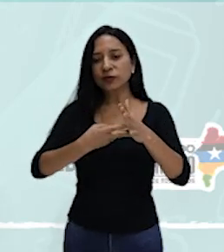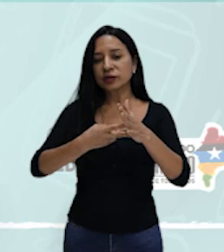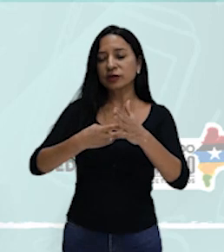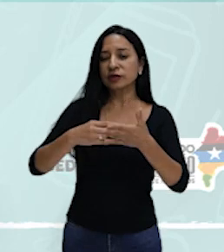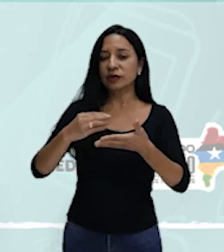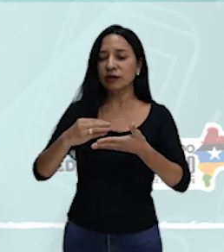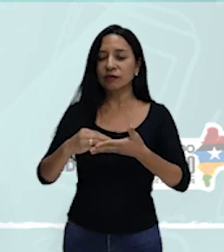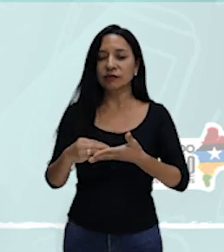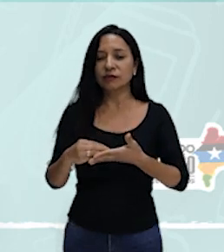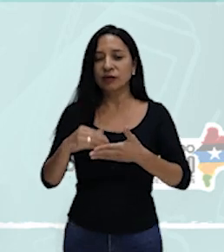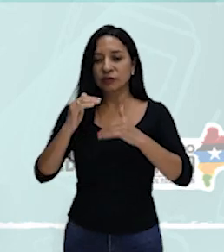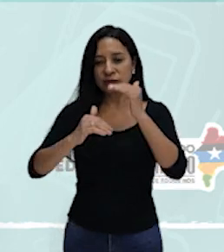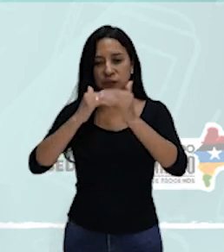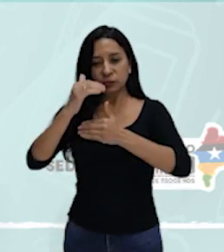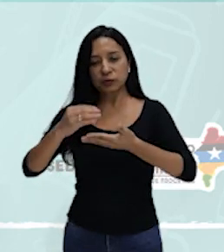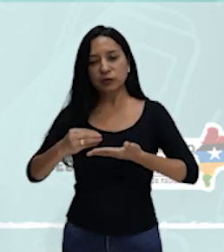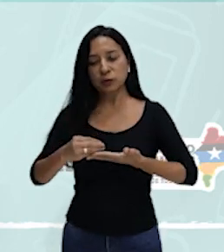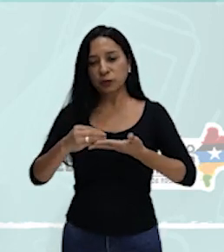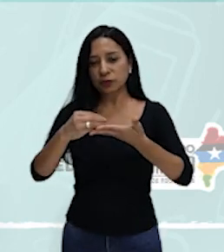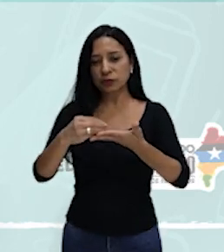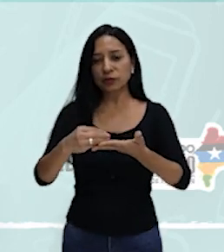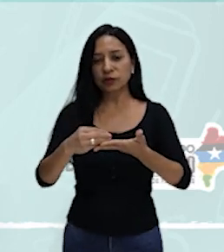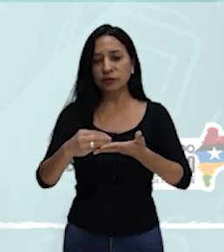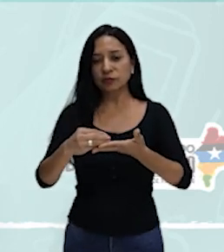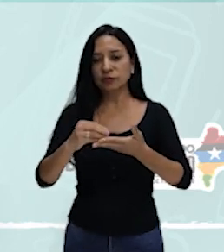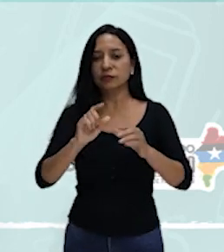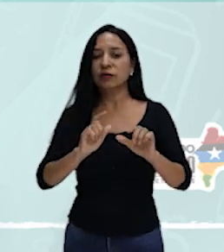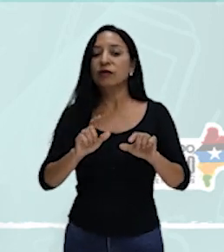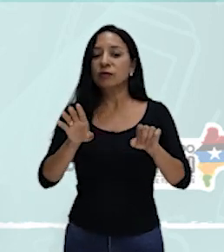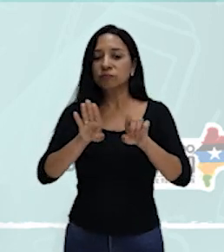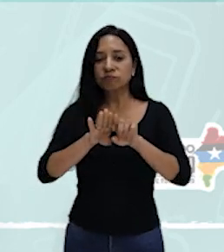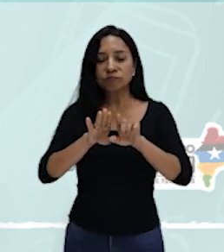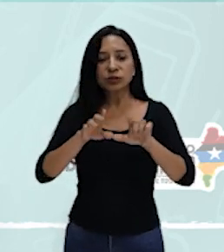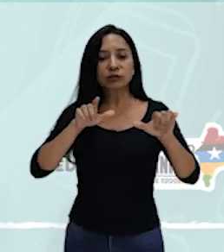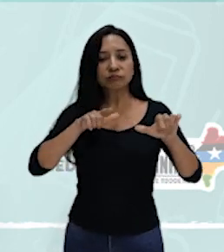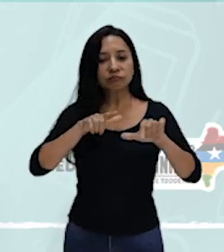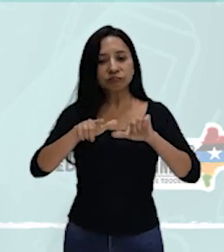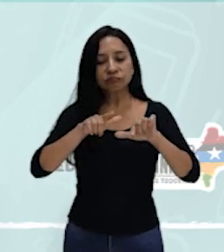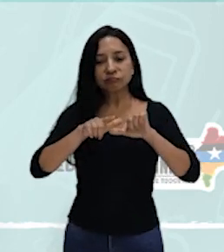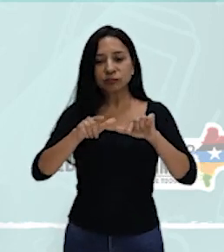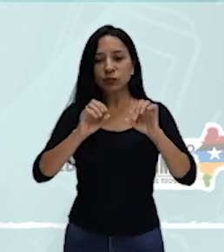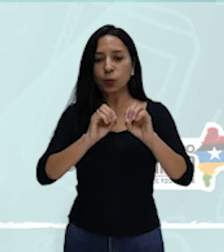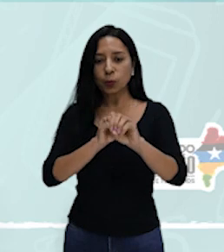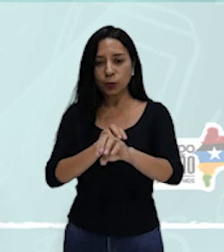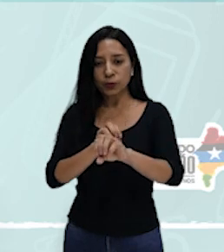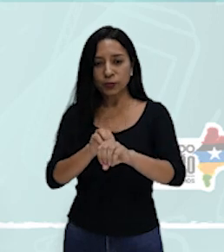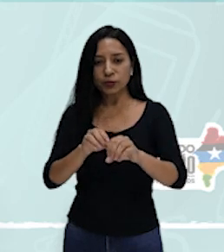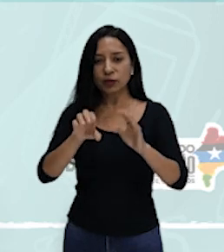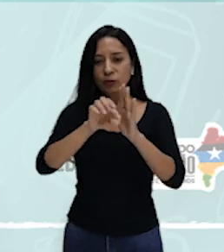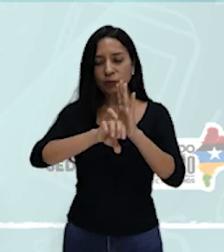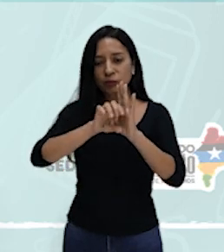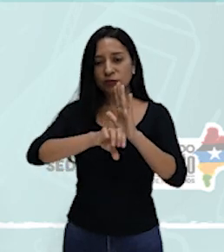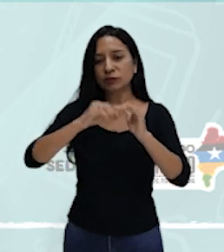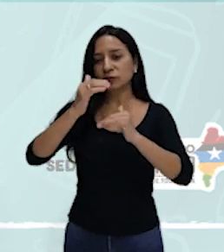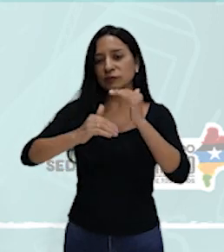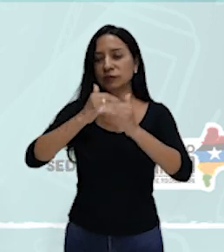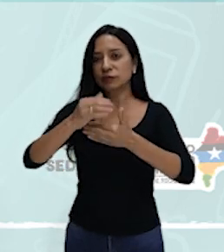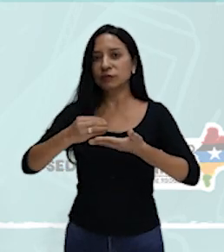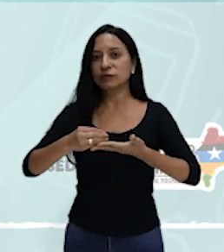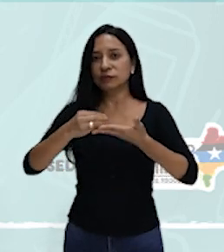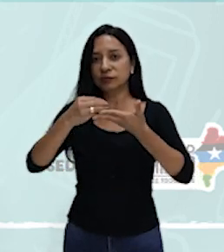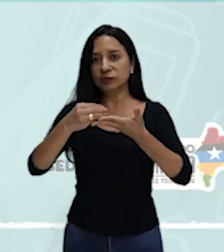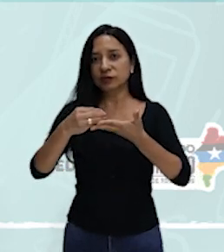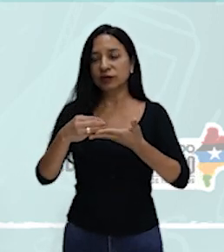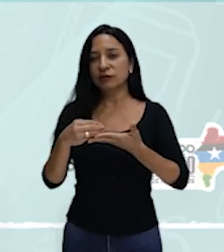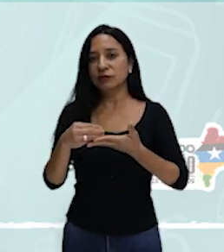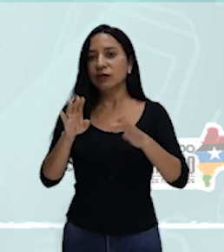trabalhar sobre esse conceito de desenvolvimento sustentável, sobre essa necessidade